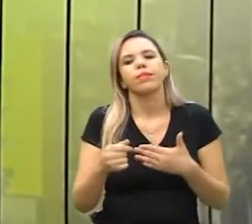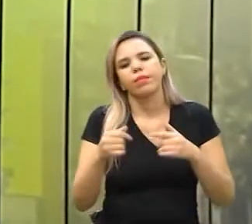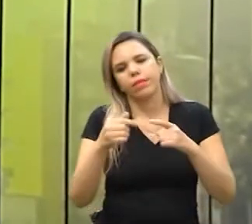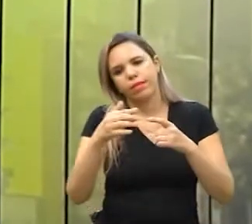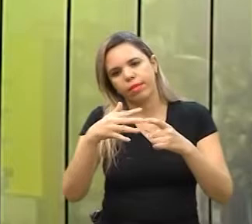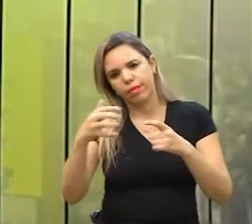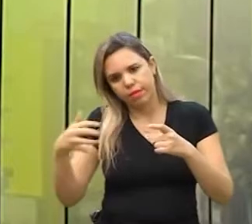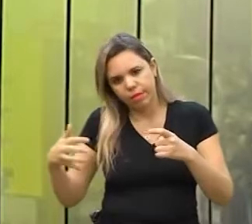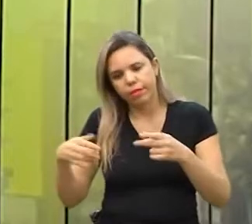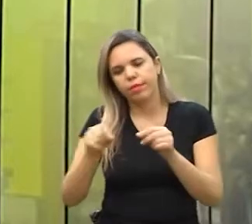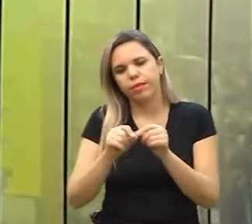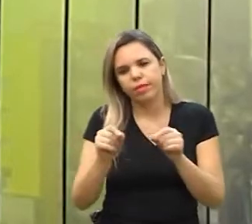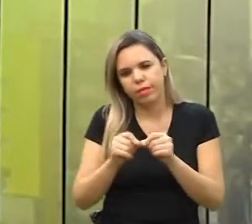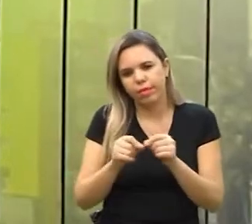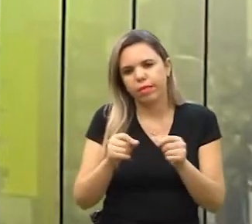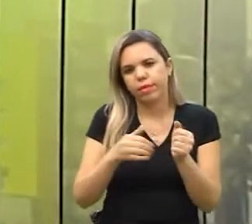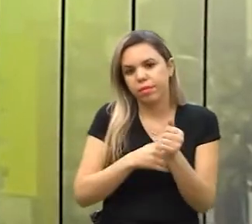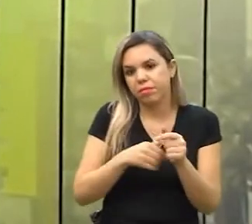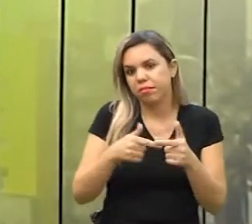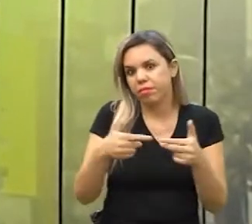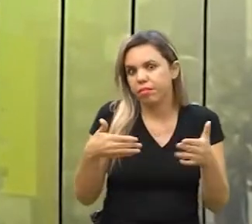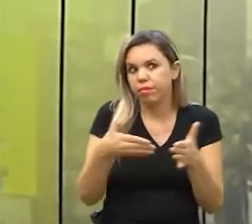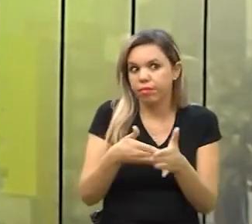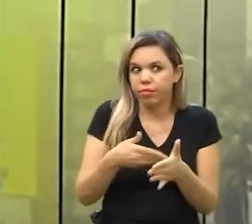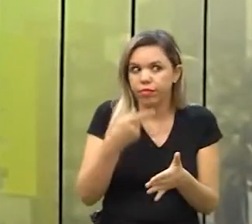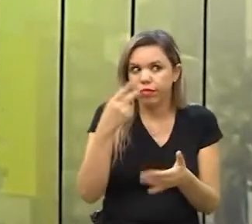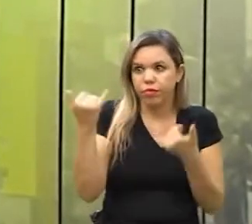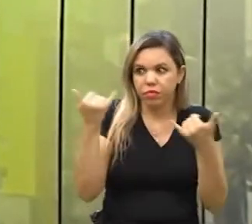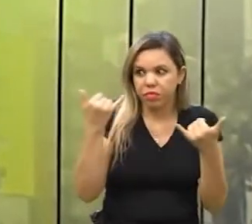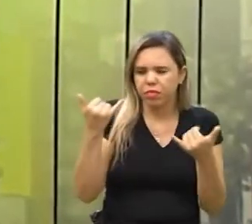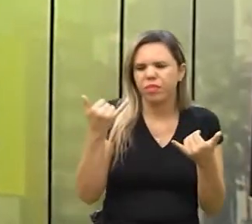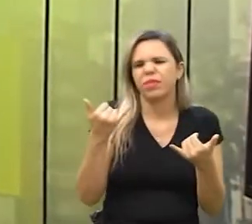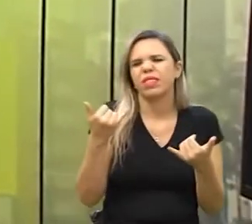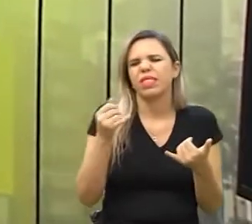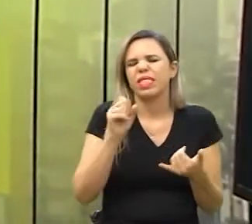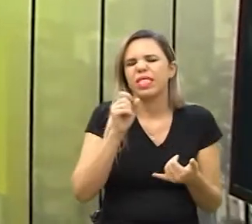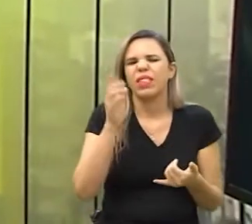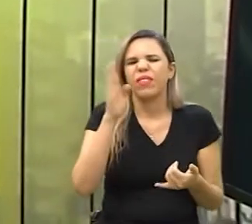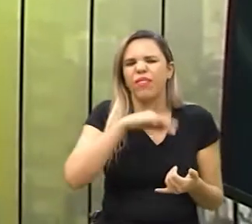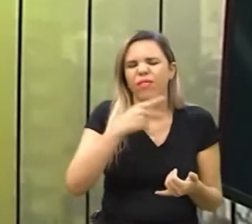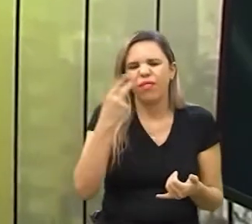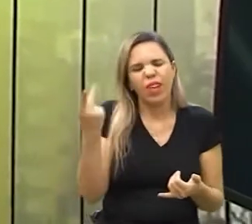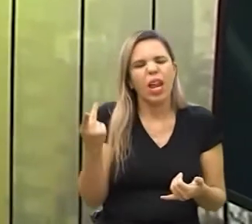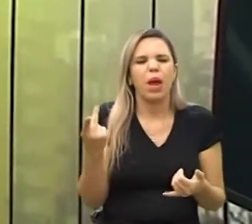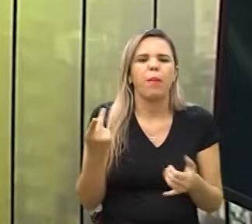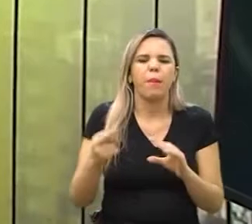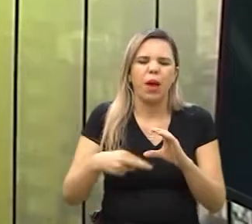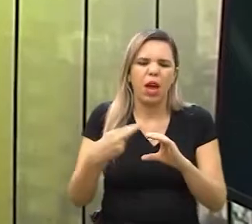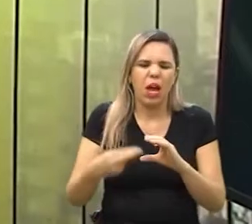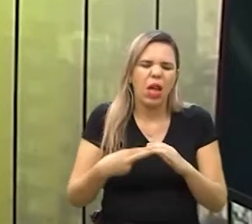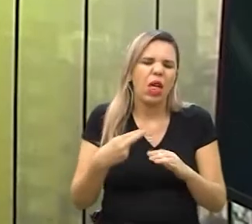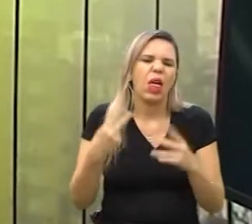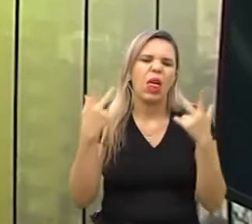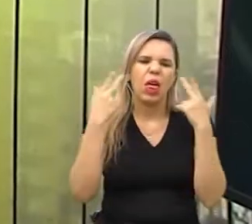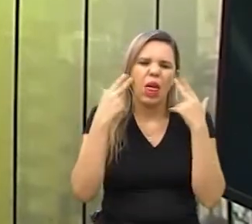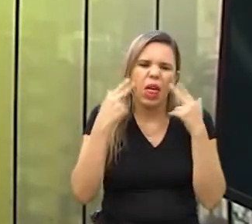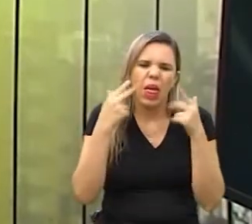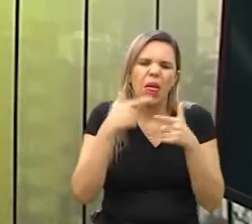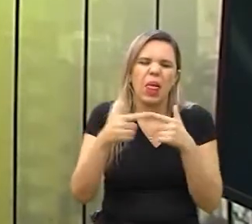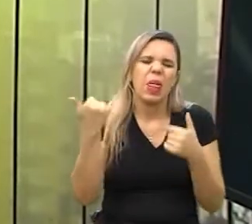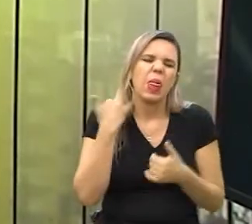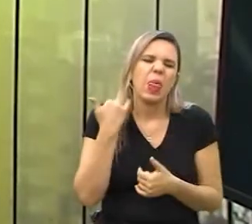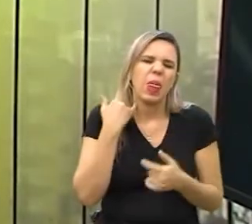e os tabus da coisa, né? Eu ouço muita gente falar mal da compostagem orgânica, dizendo que dá trabalho,